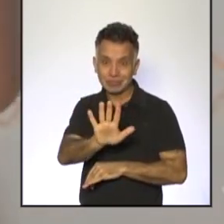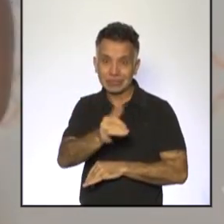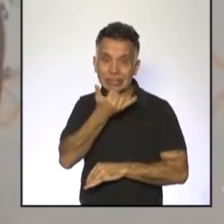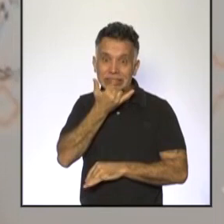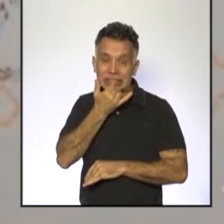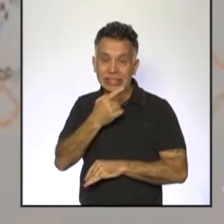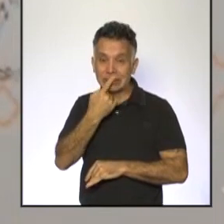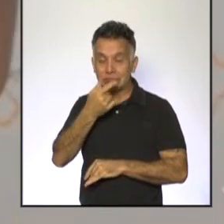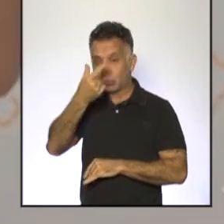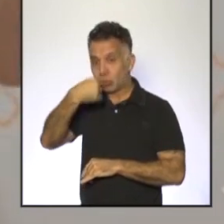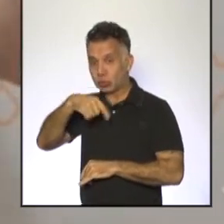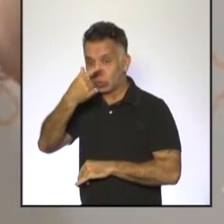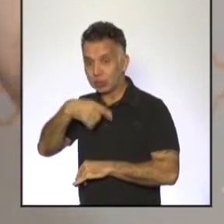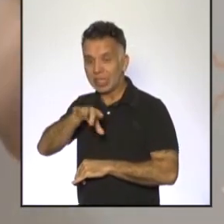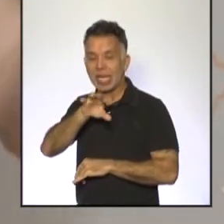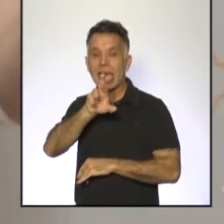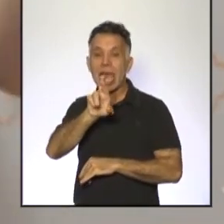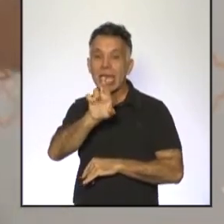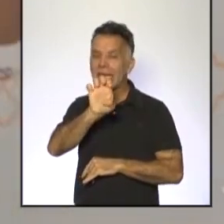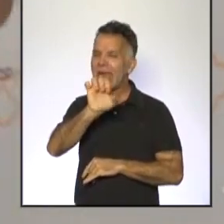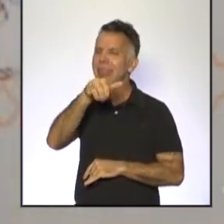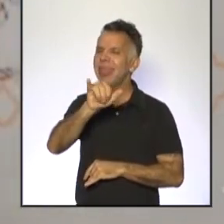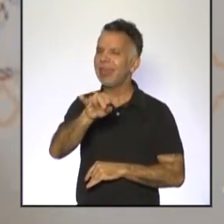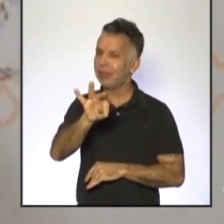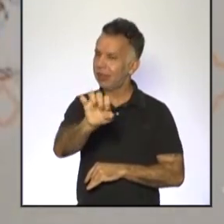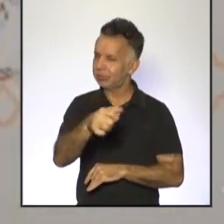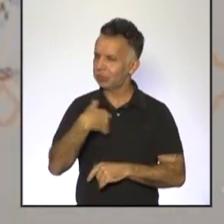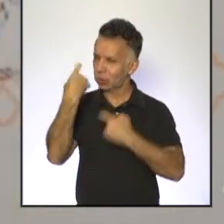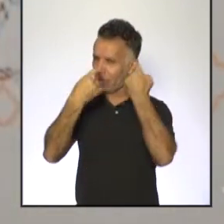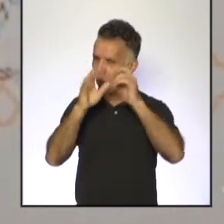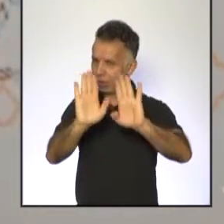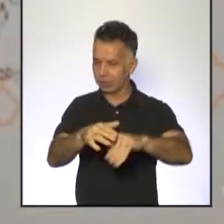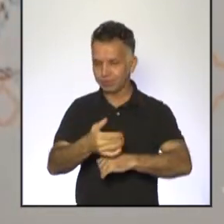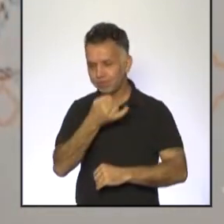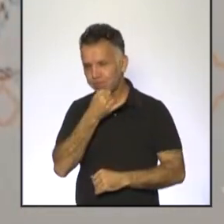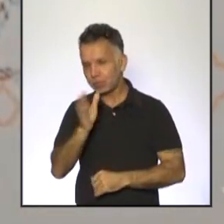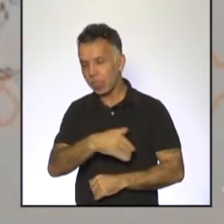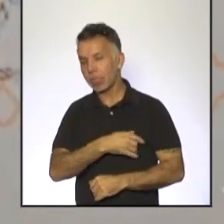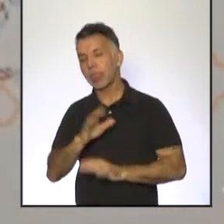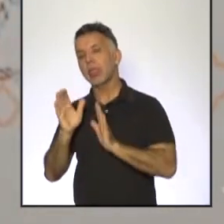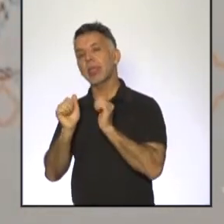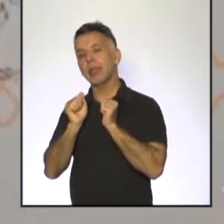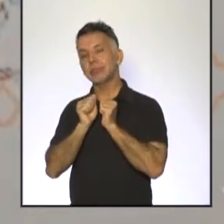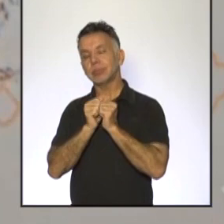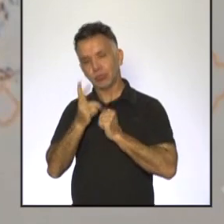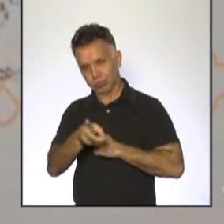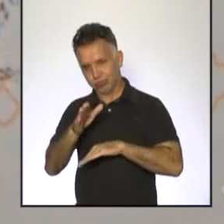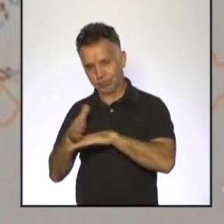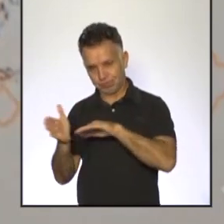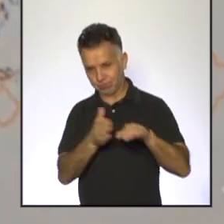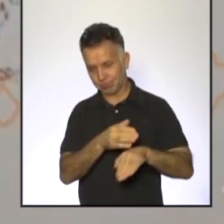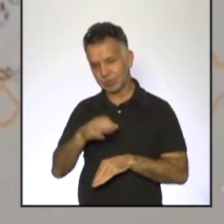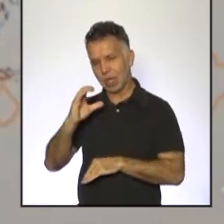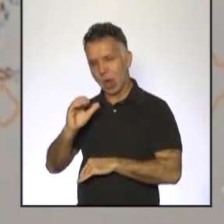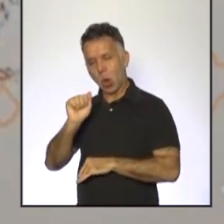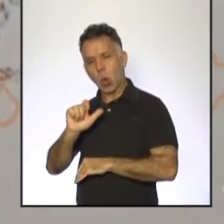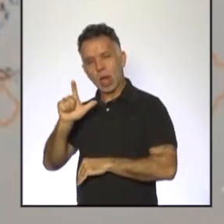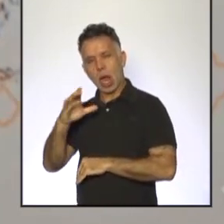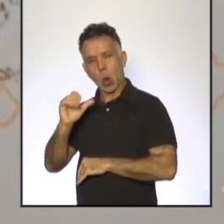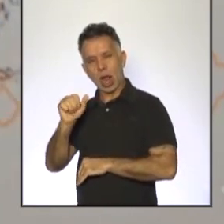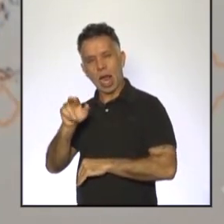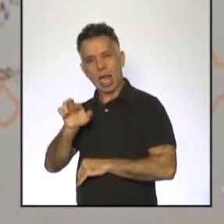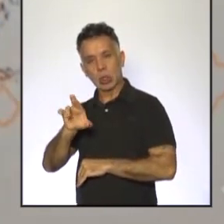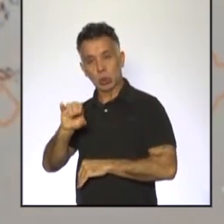Gente, eu juro que é só rinite, tá? Olha só, o calcário, quando submetido à pressão e temperatura, acaba